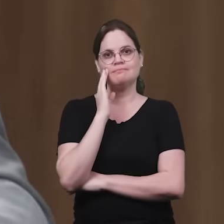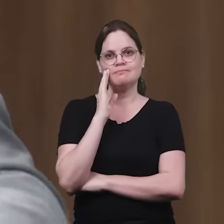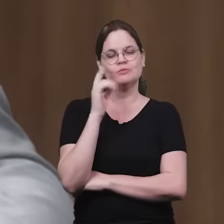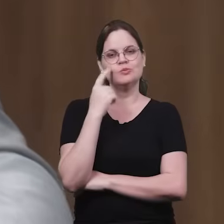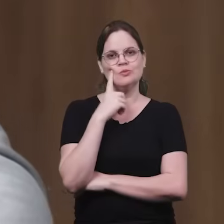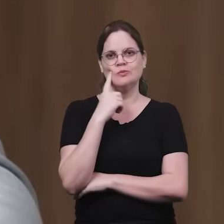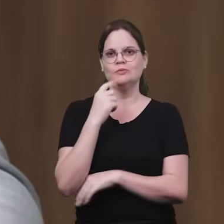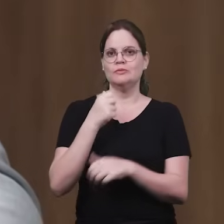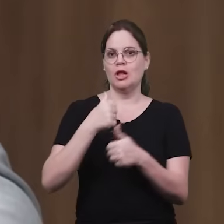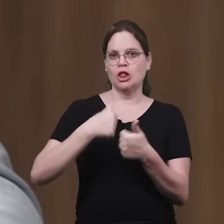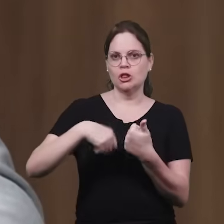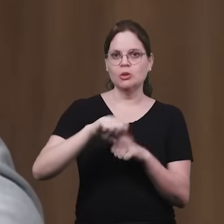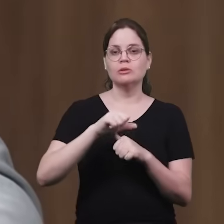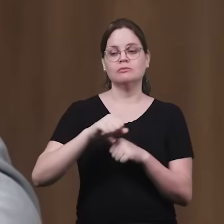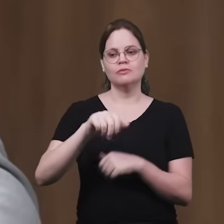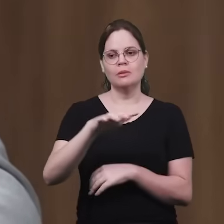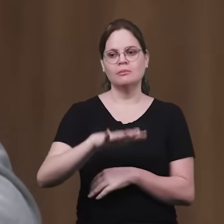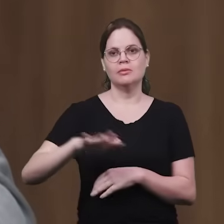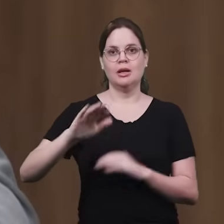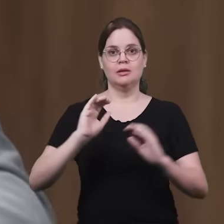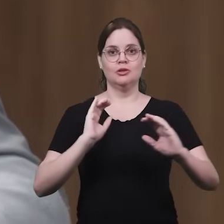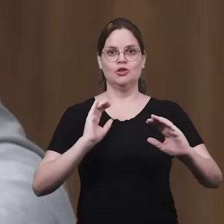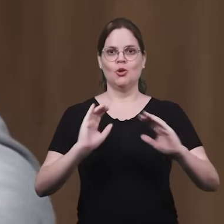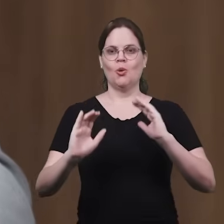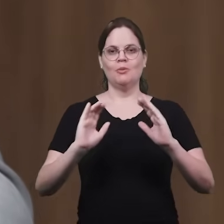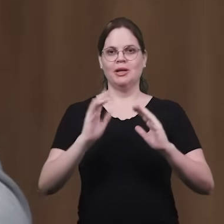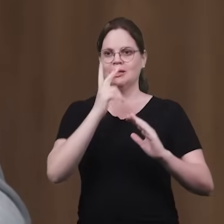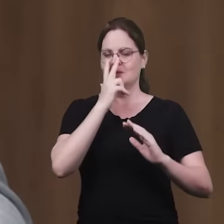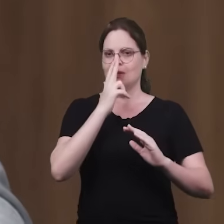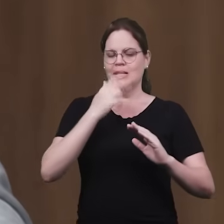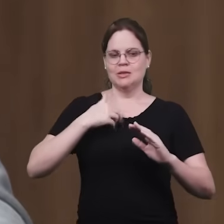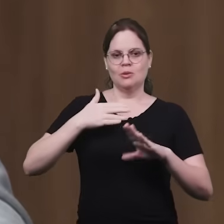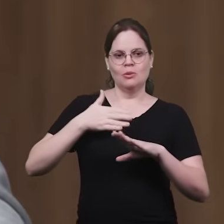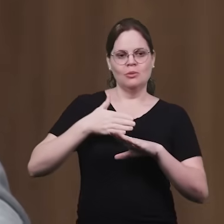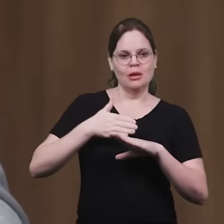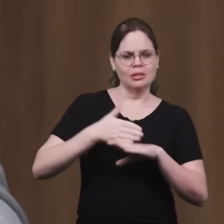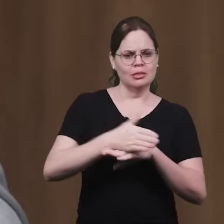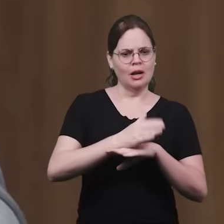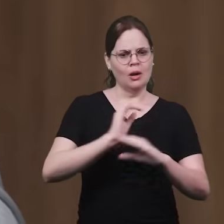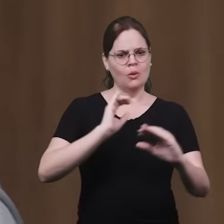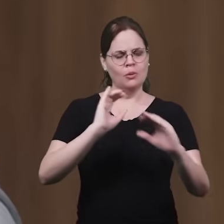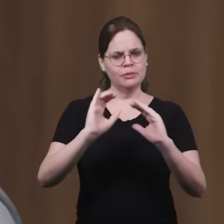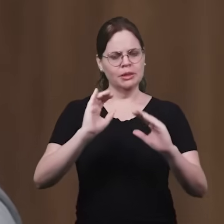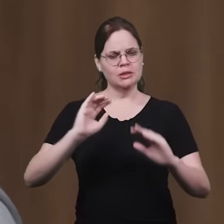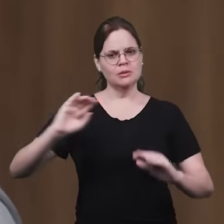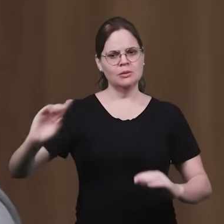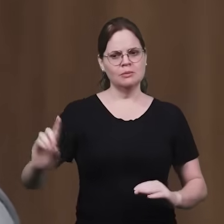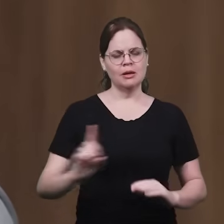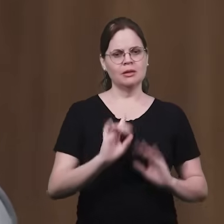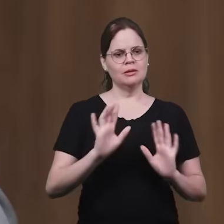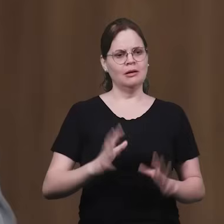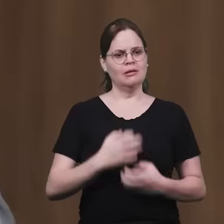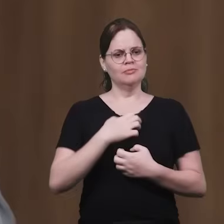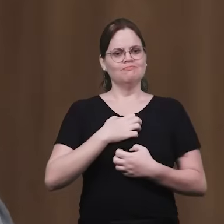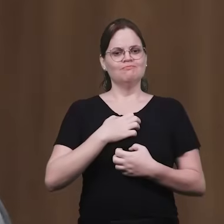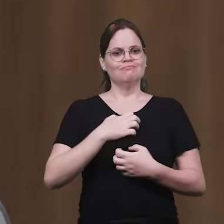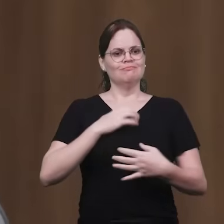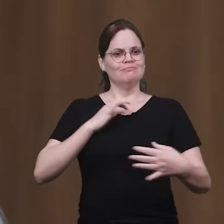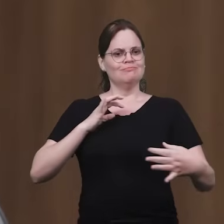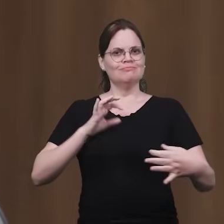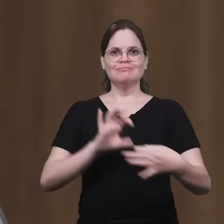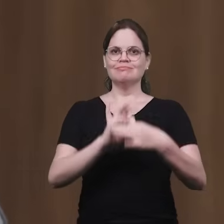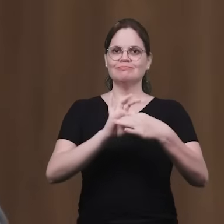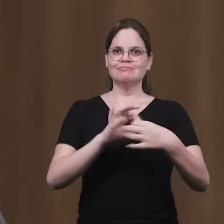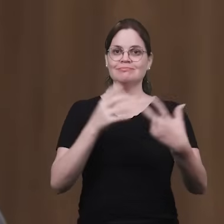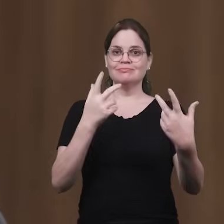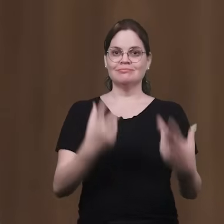de realmente mudar para a comunicação, né, e me encontrei na comunicação. Acontece que a vida,